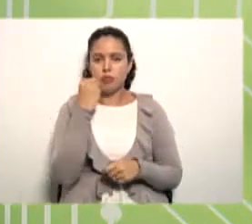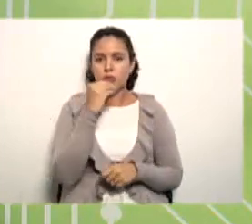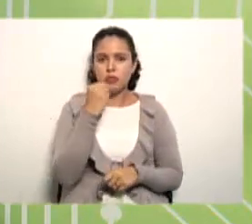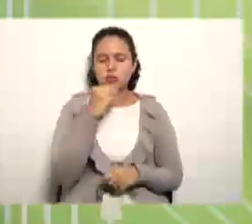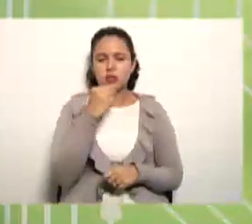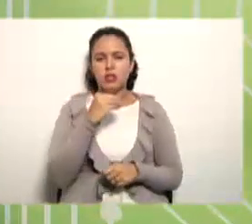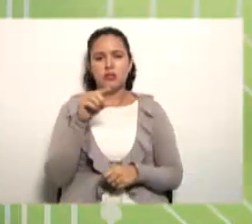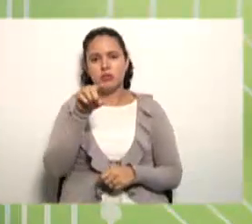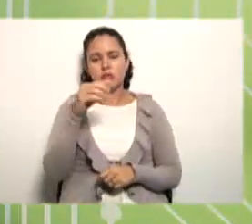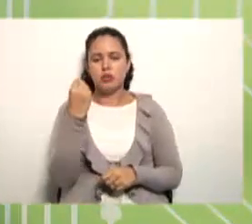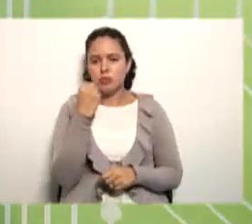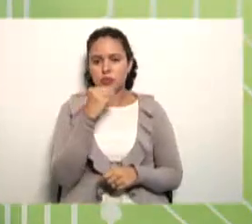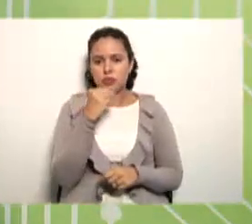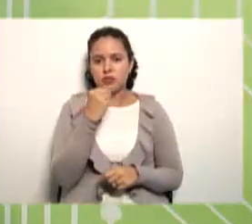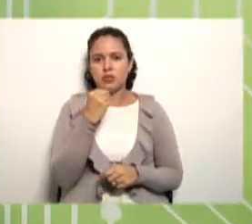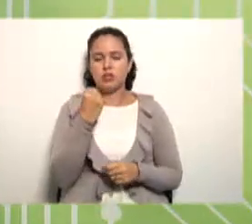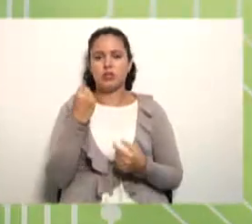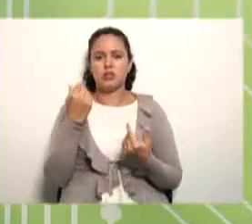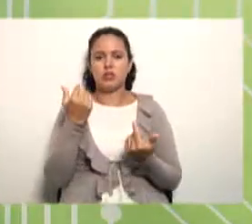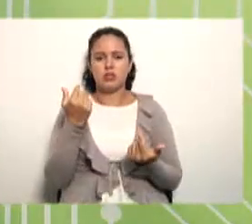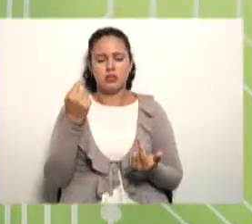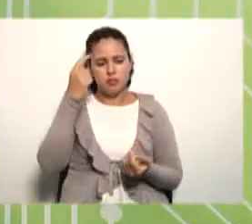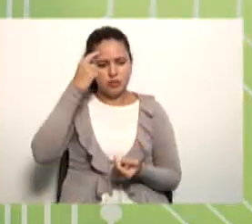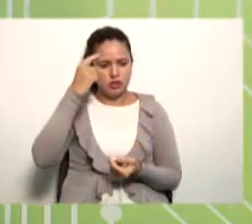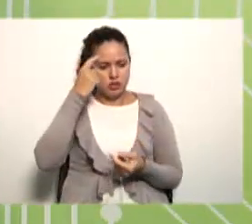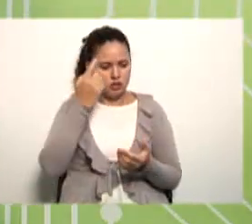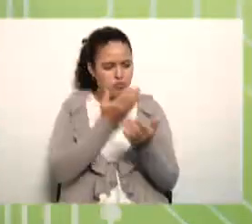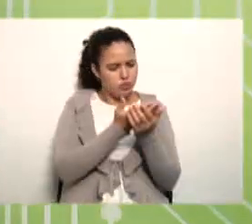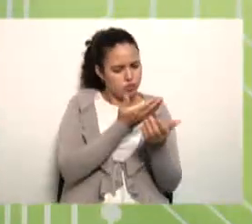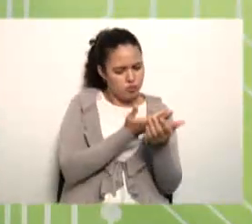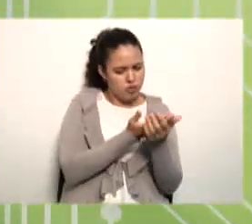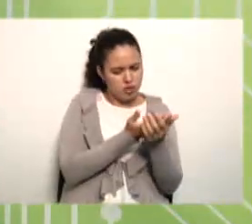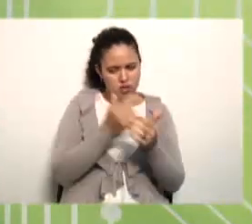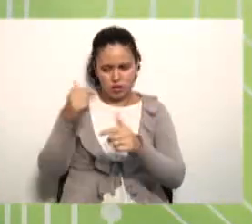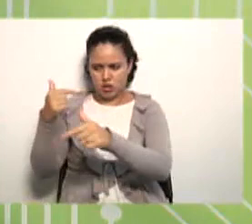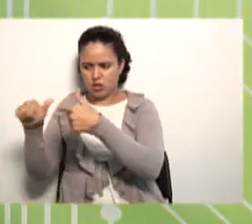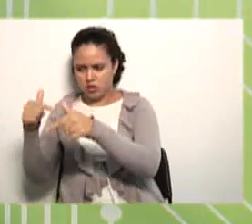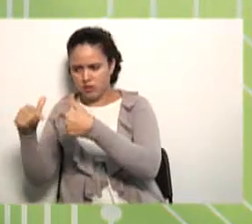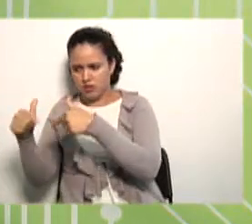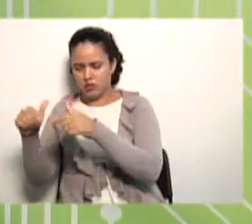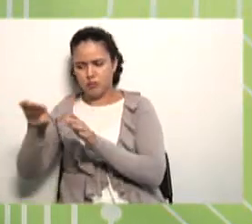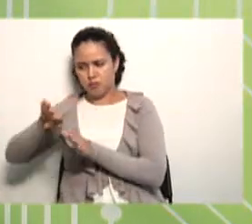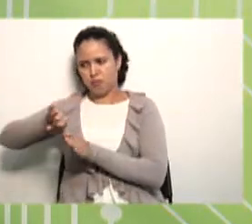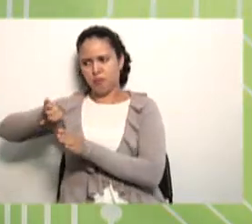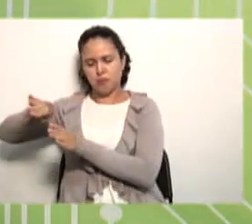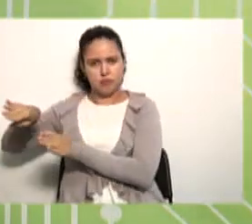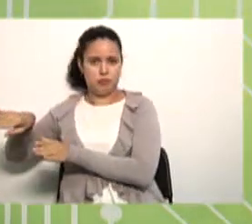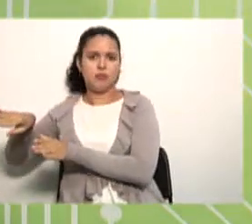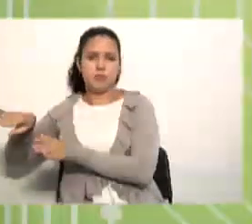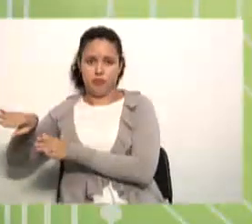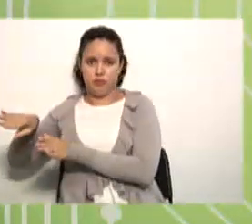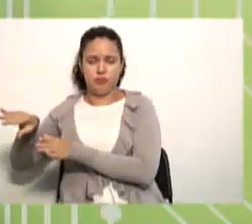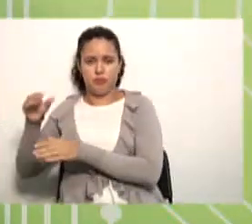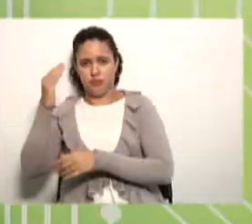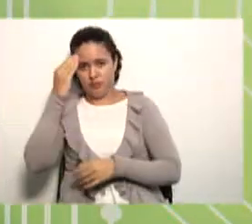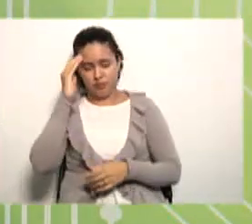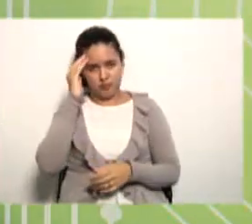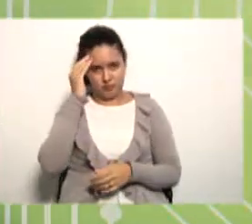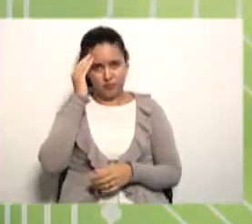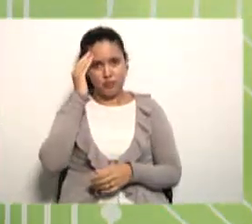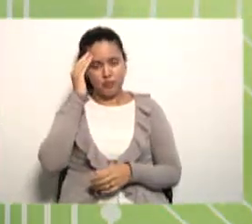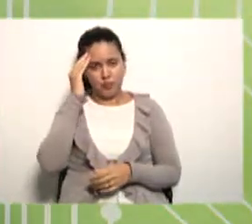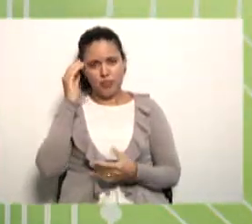exemplo, não está trabalhando, não está gerando renda. Isso é uma maneira de entender o custo de uma coisa. O custo no sentido daquilo que